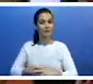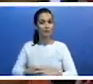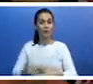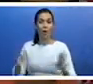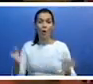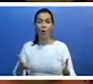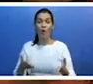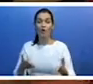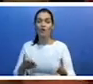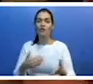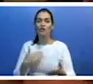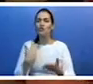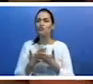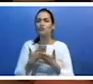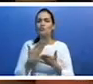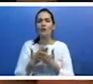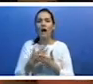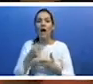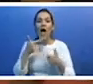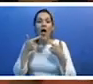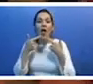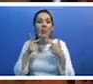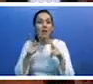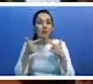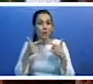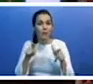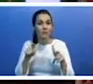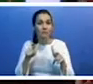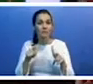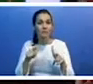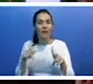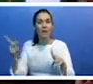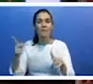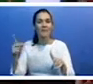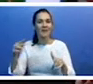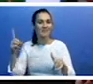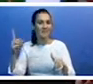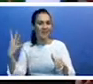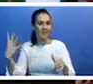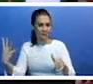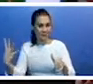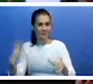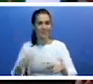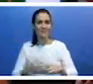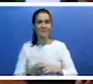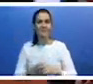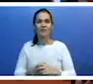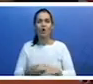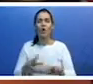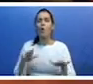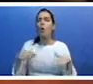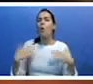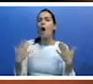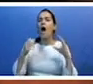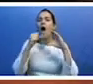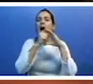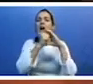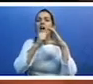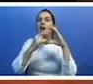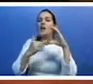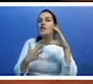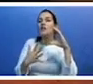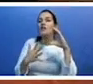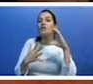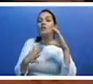Estudar a Língua, que é o exercício 4 da página 14. O que é e quais as características de um